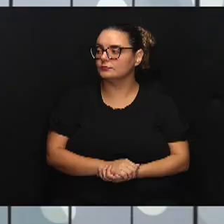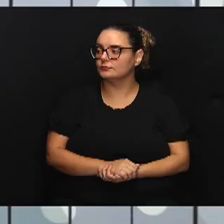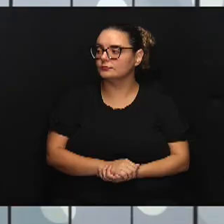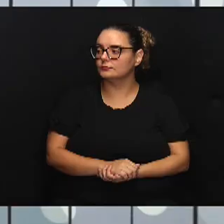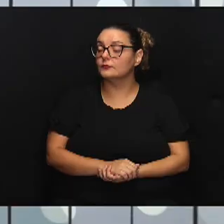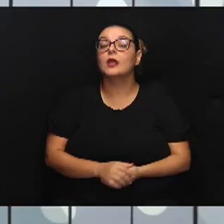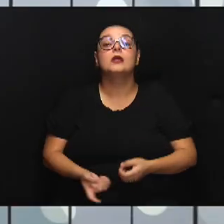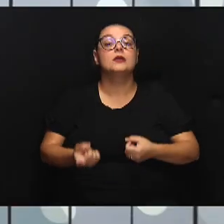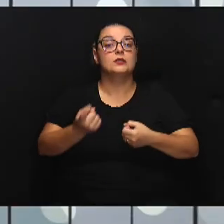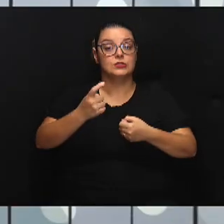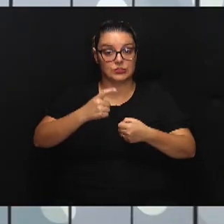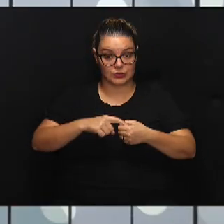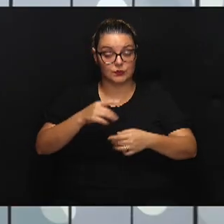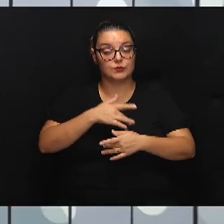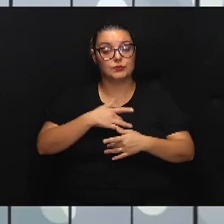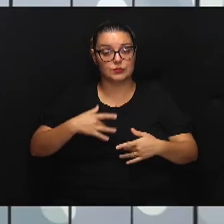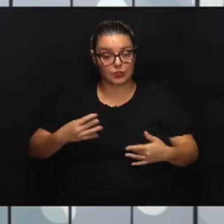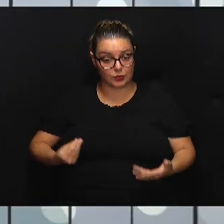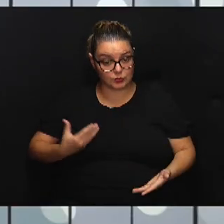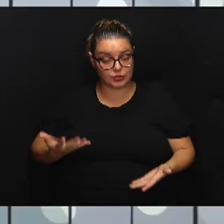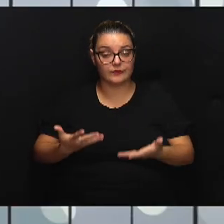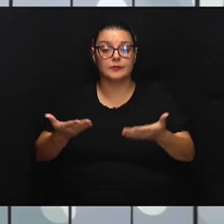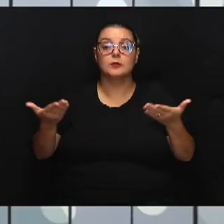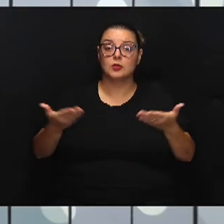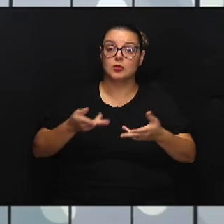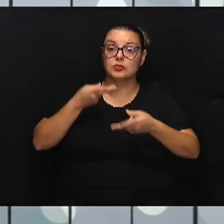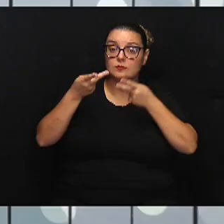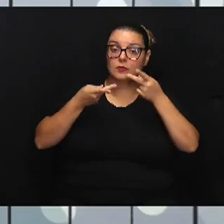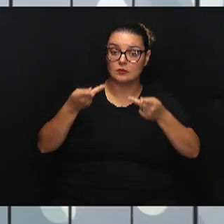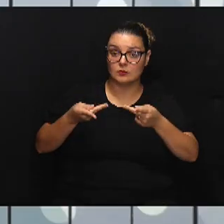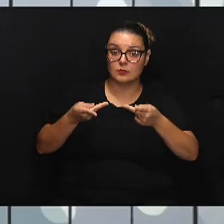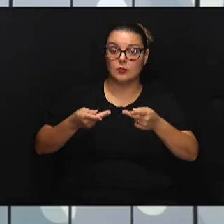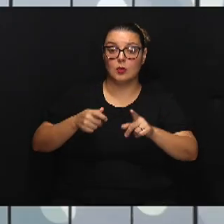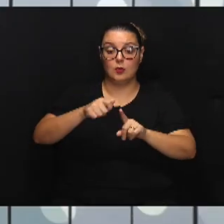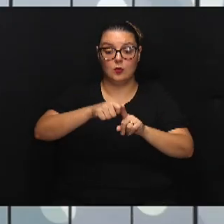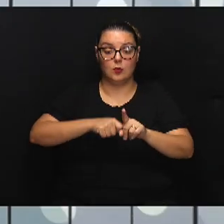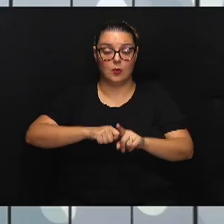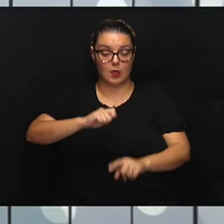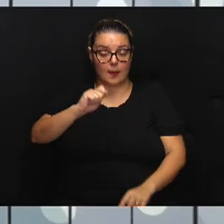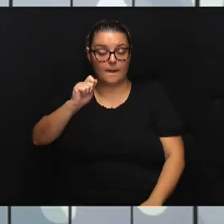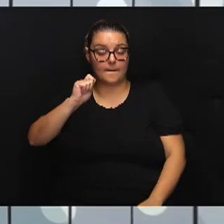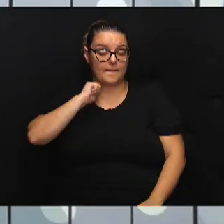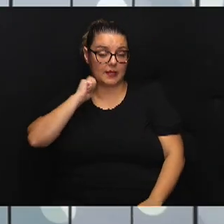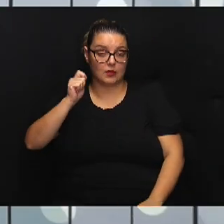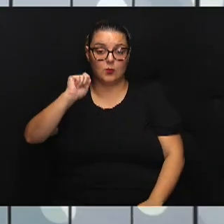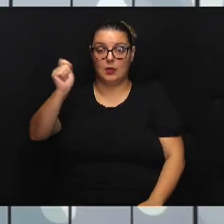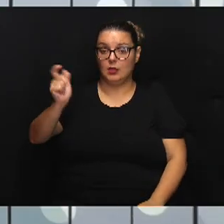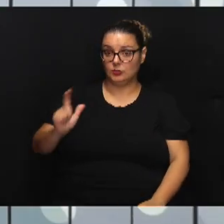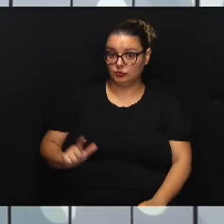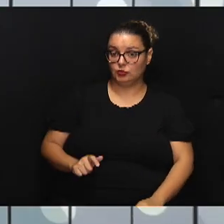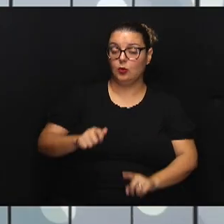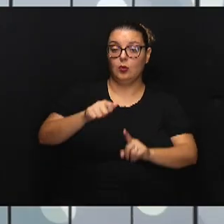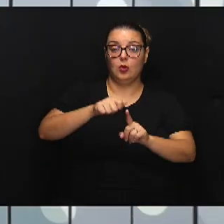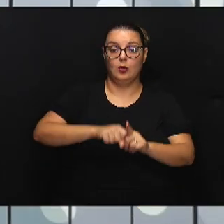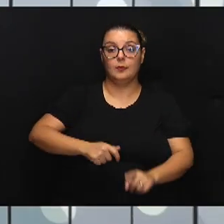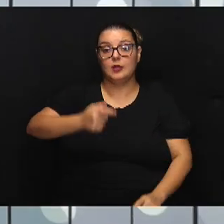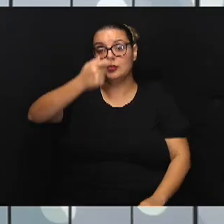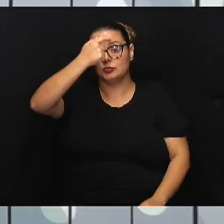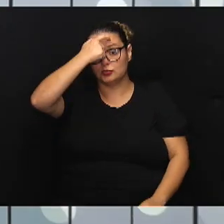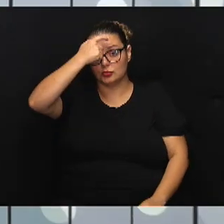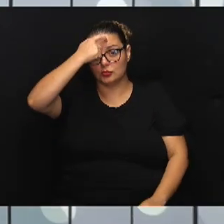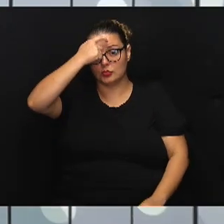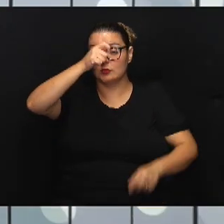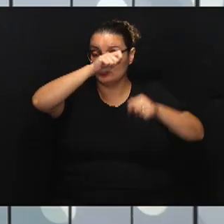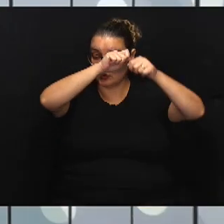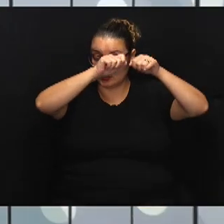Estamos de volta com o Saúde é Vida e hoje falando sobre o Abril Azul, o mês dedicado à conscientização do autismo,